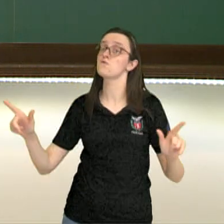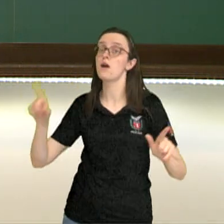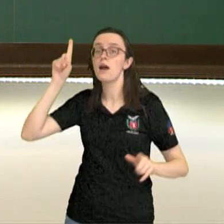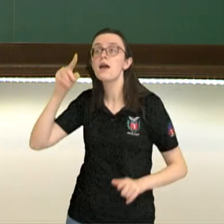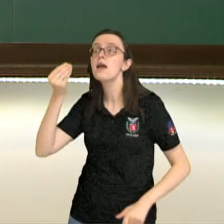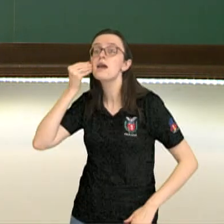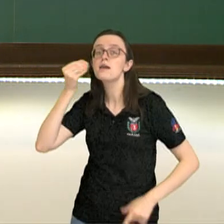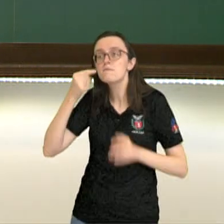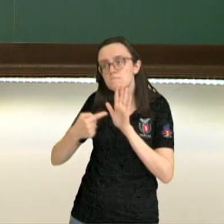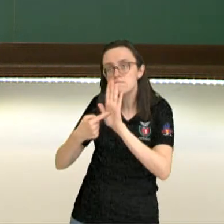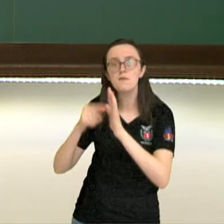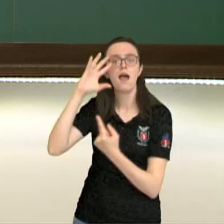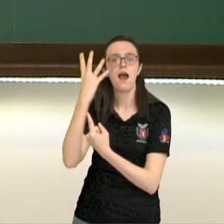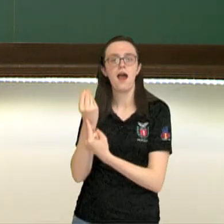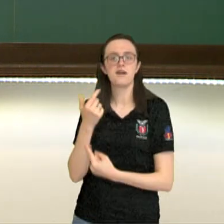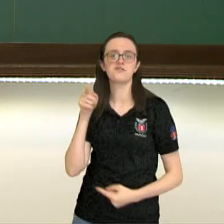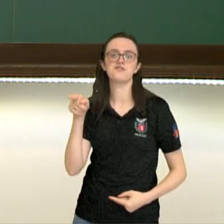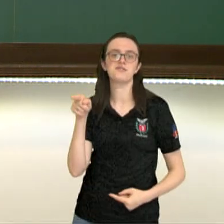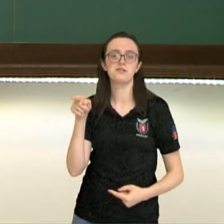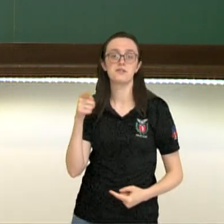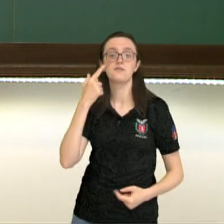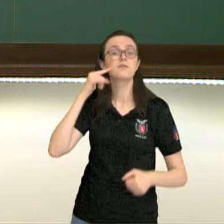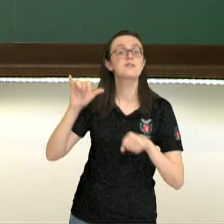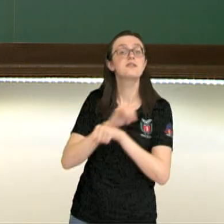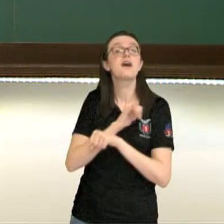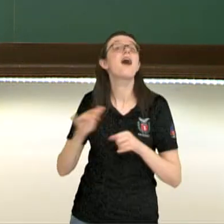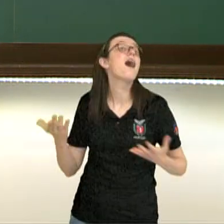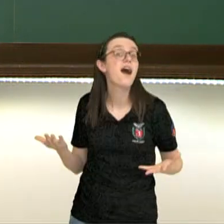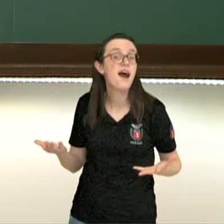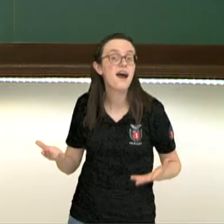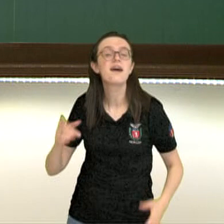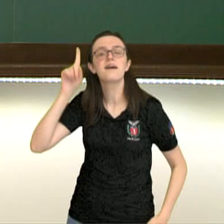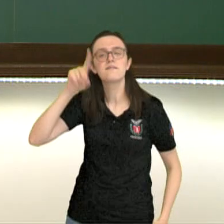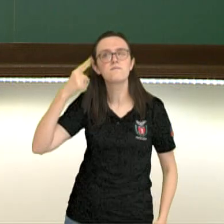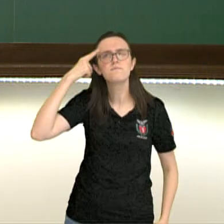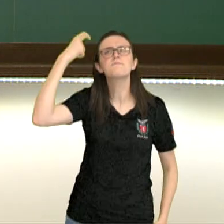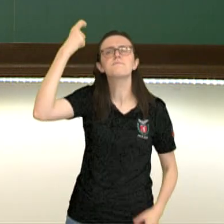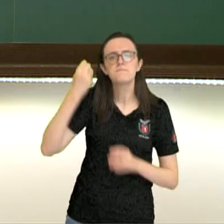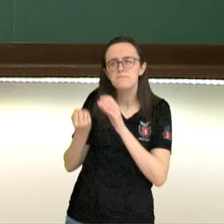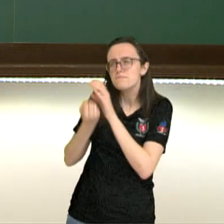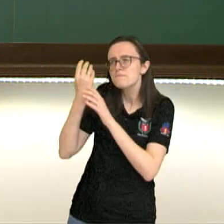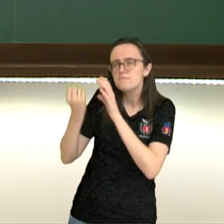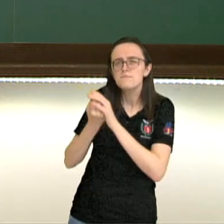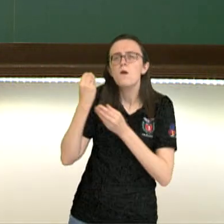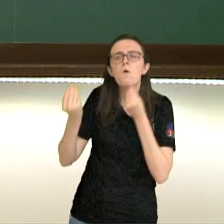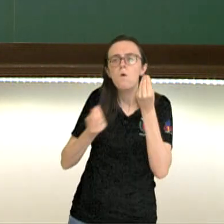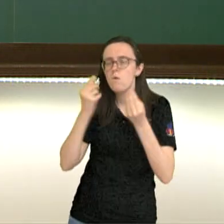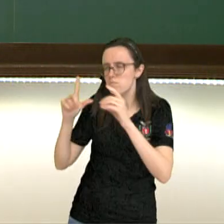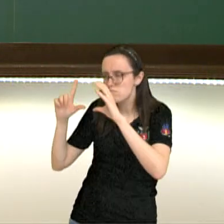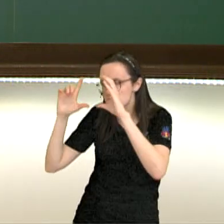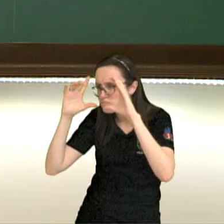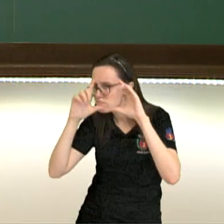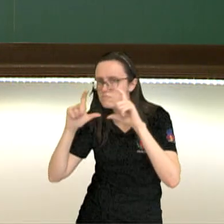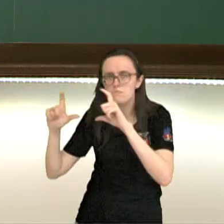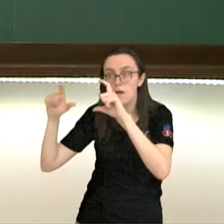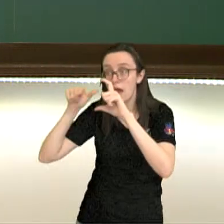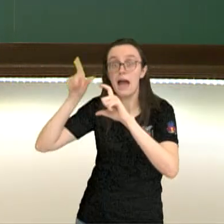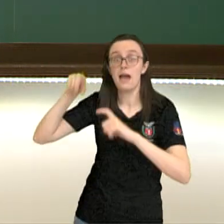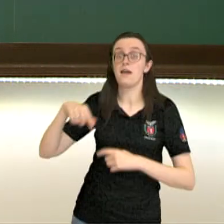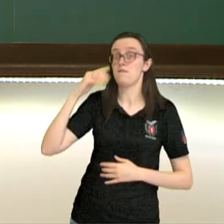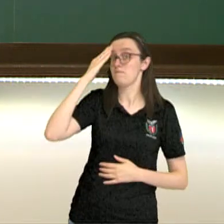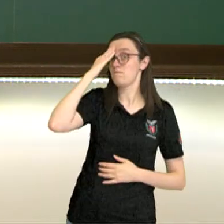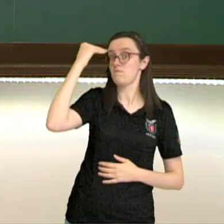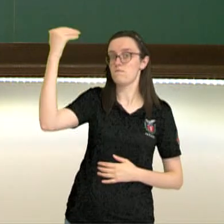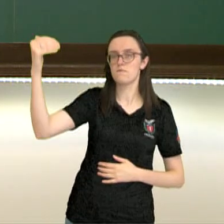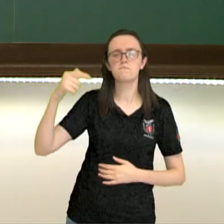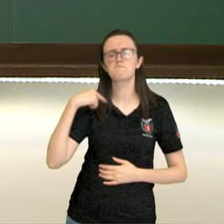suas obras de arte. Olha aí o truque das obras de artes dos artistas renomados, Leonardo